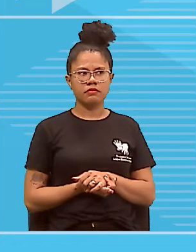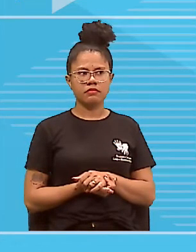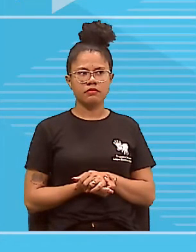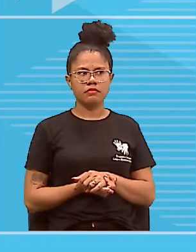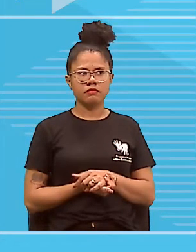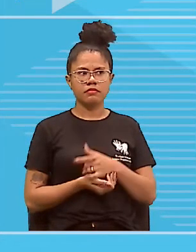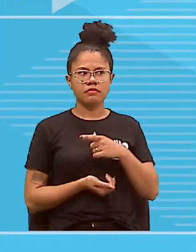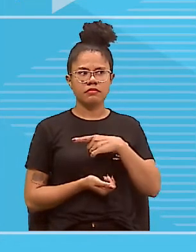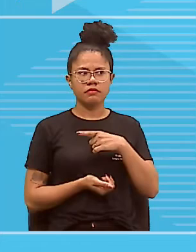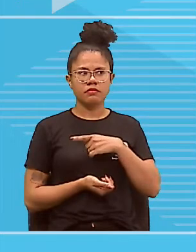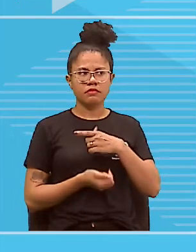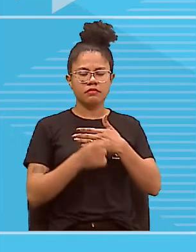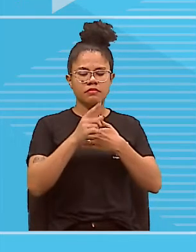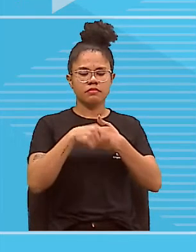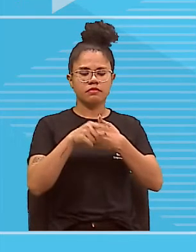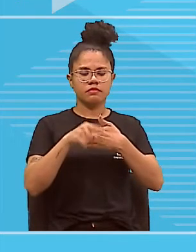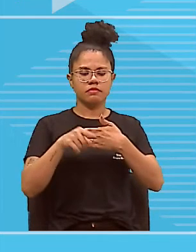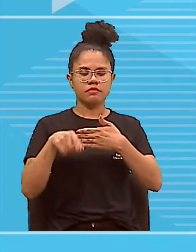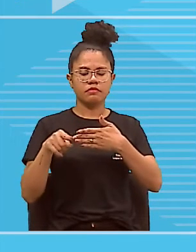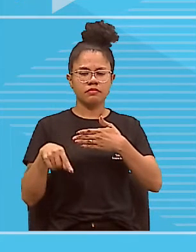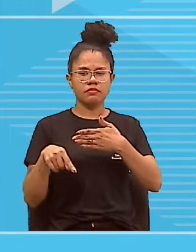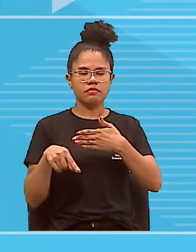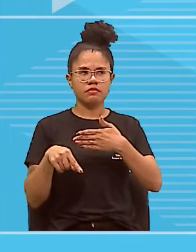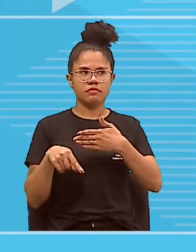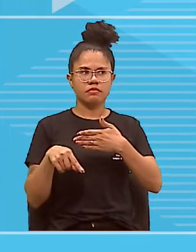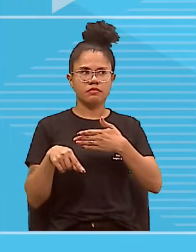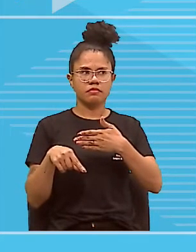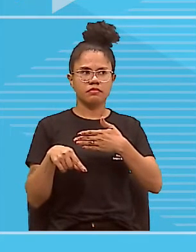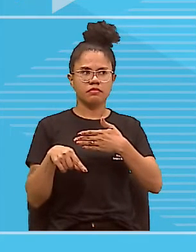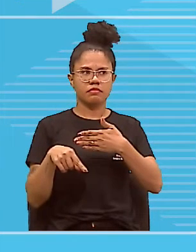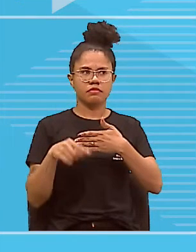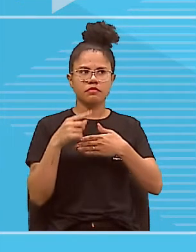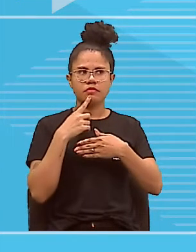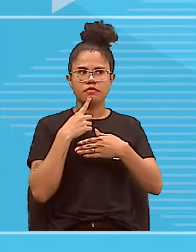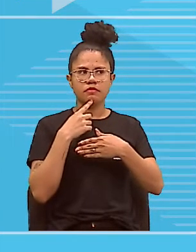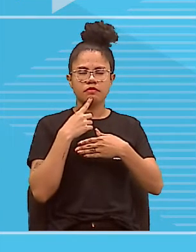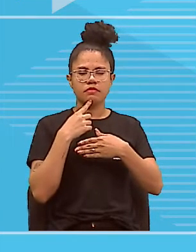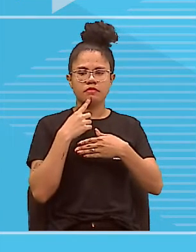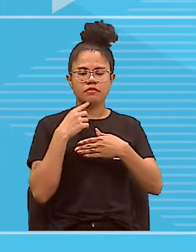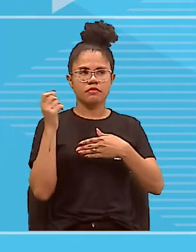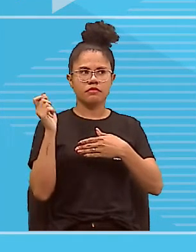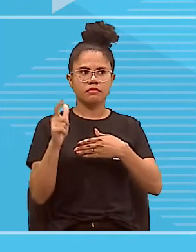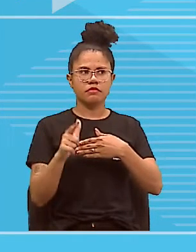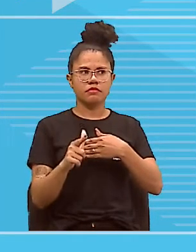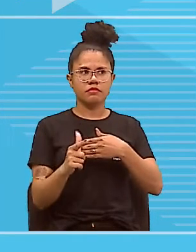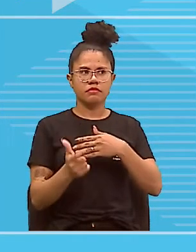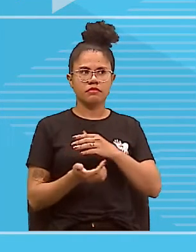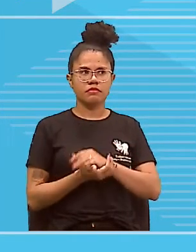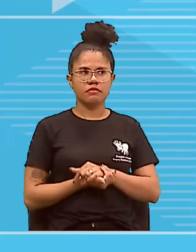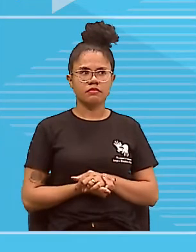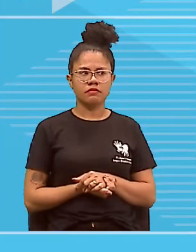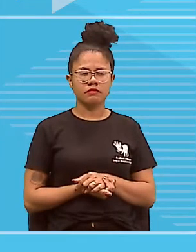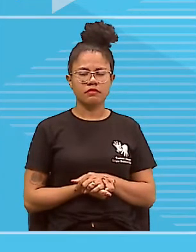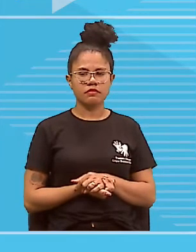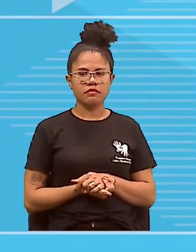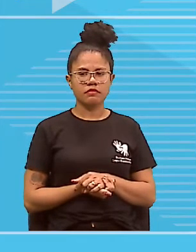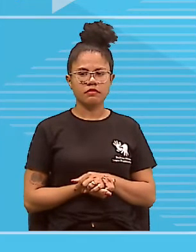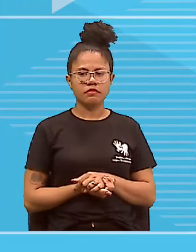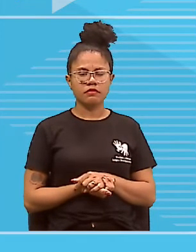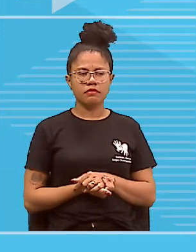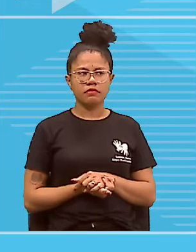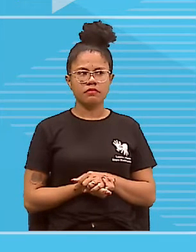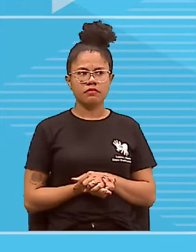e as faixas vermelhas são os pontos com luz Ok Então